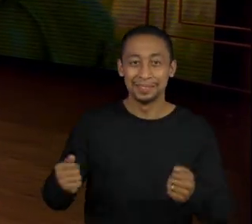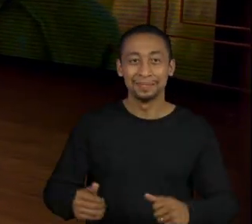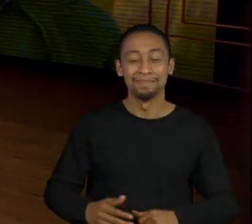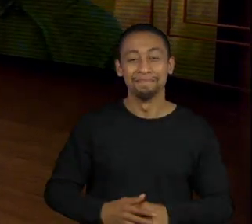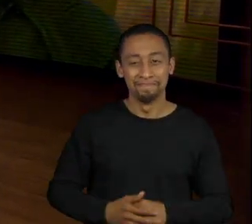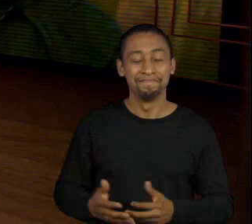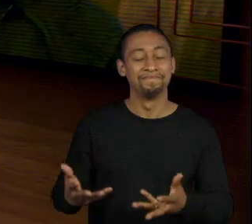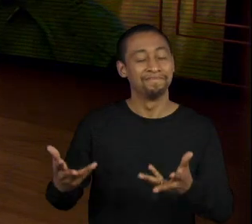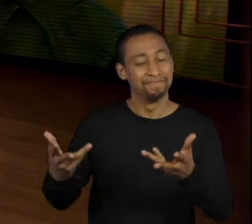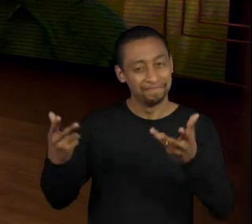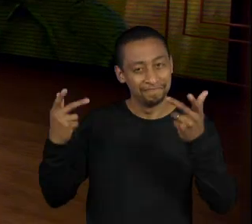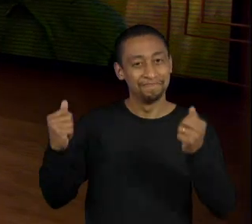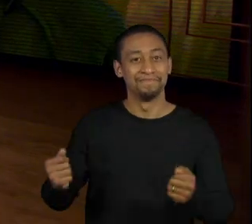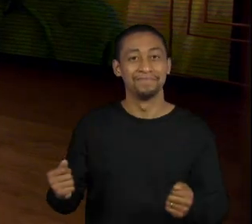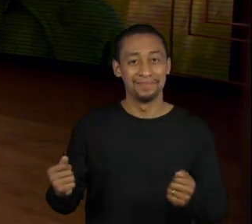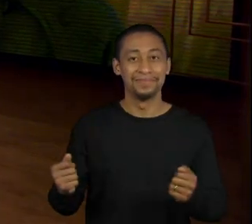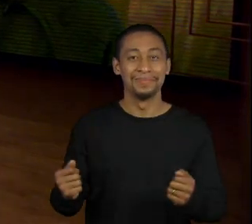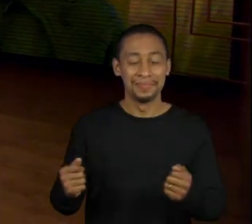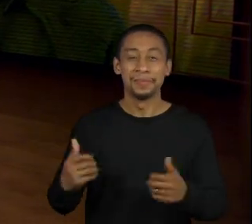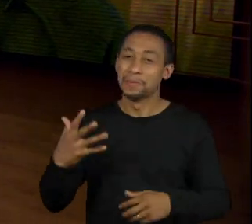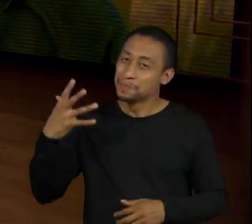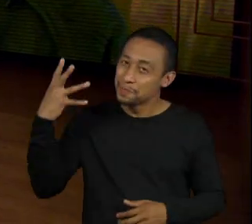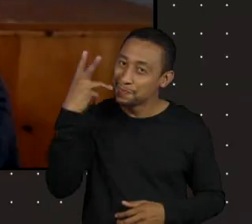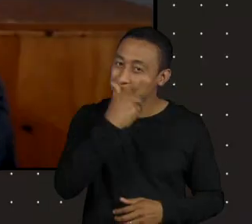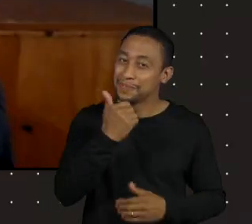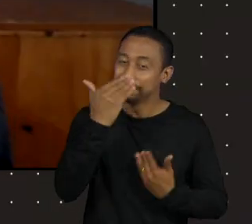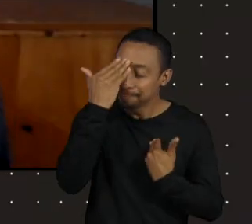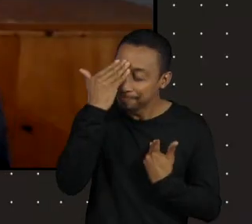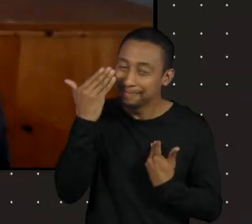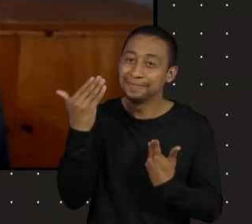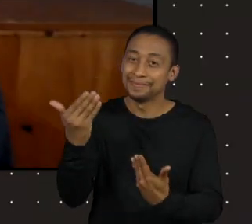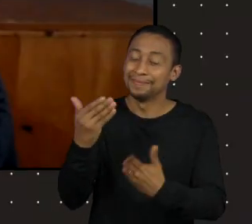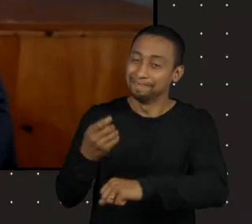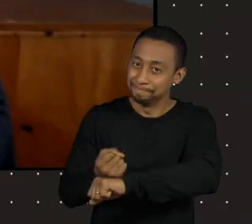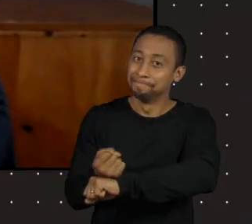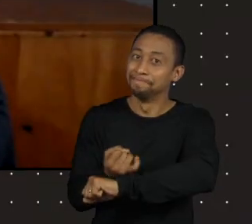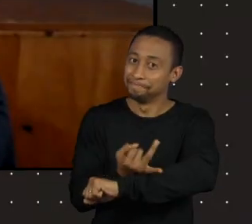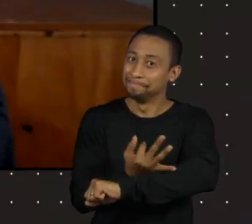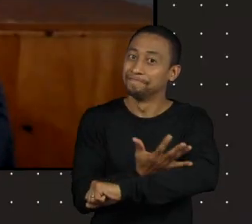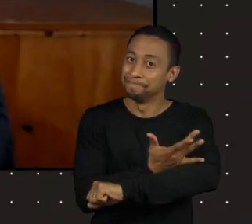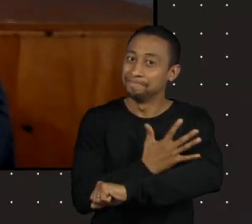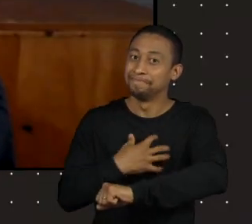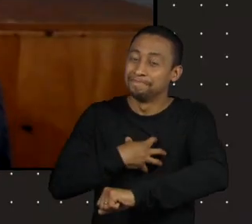Que maravilha. Que bonito, gente. Obrigada. Fiquei emocionada aqui.